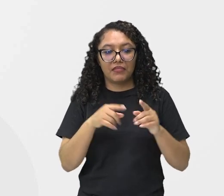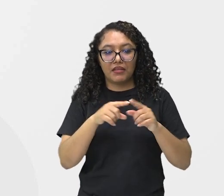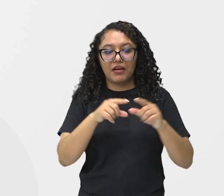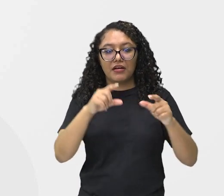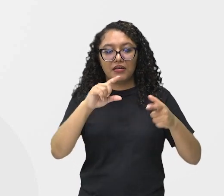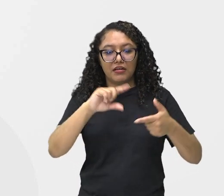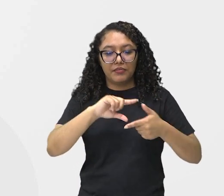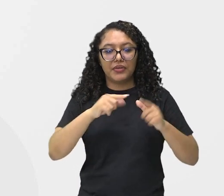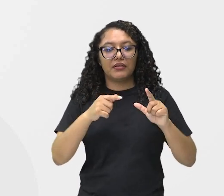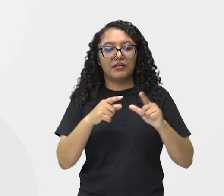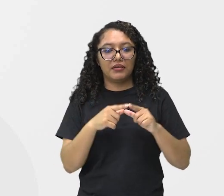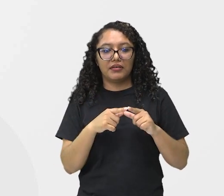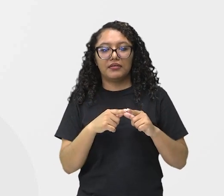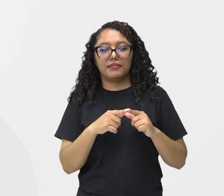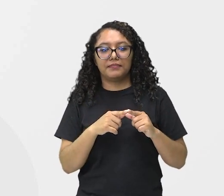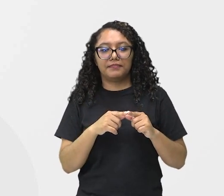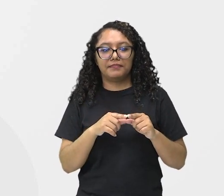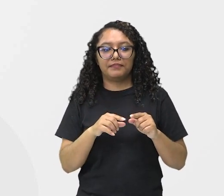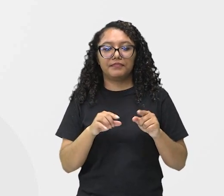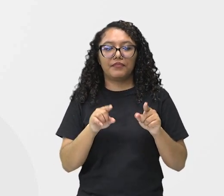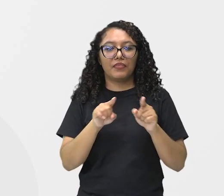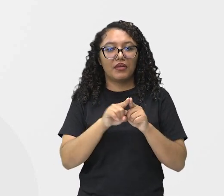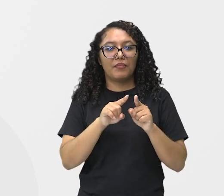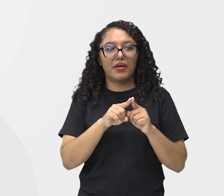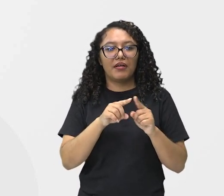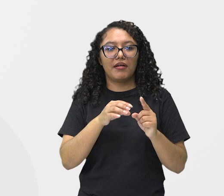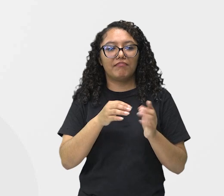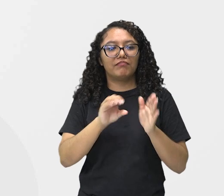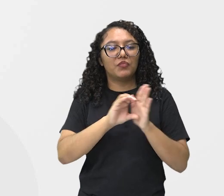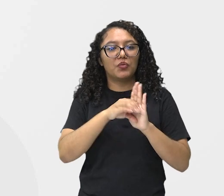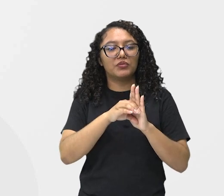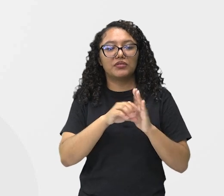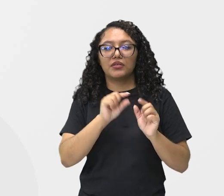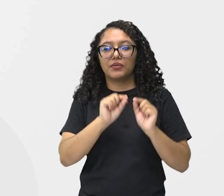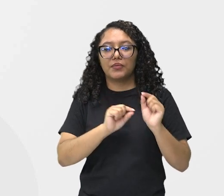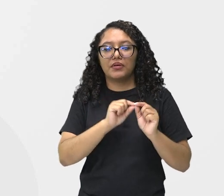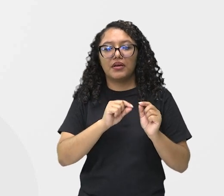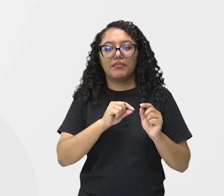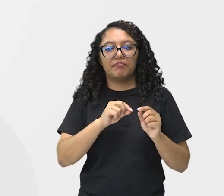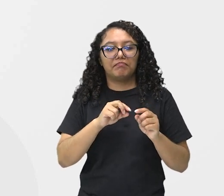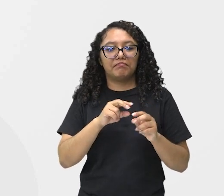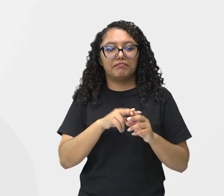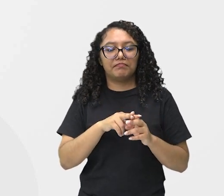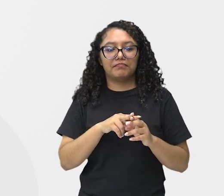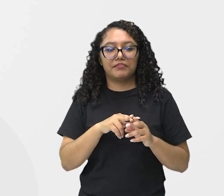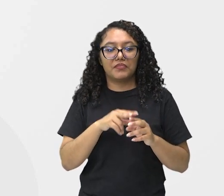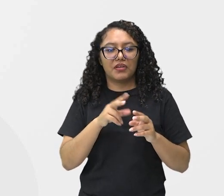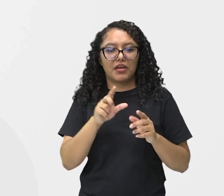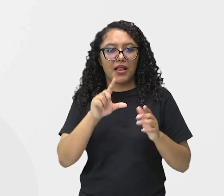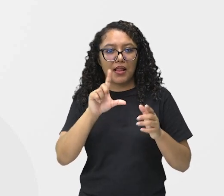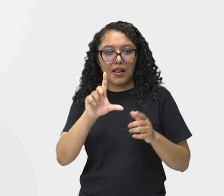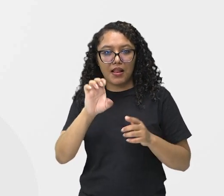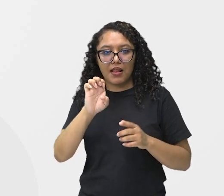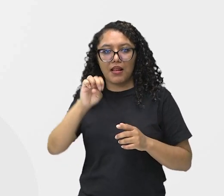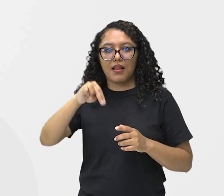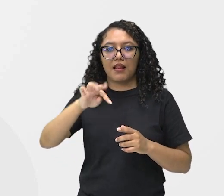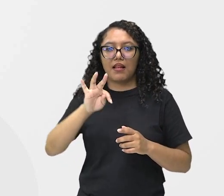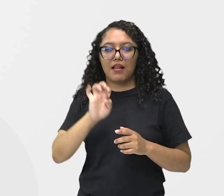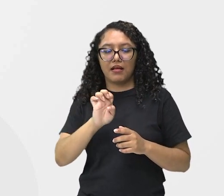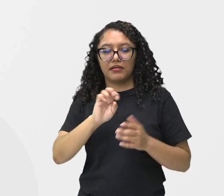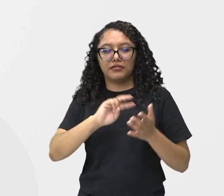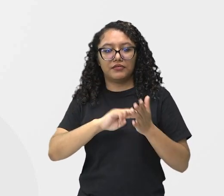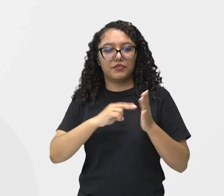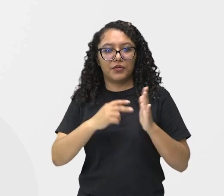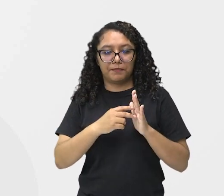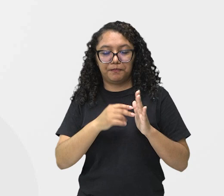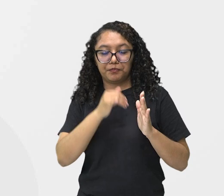que define as lentes pelas quais é vista e avaliada. Vejam bem, essas lentes aí, eu já puxarei agora